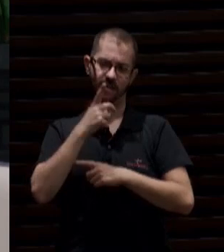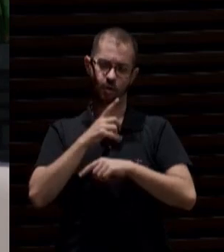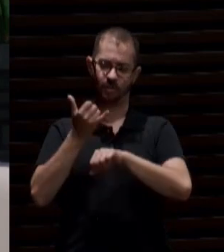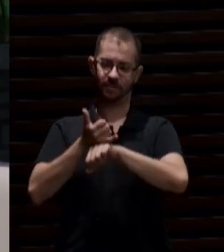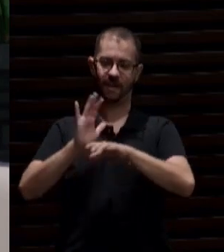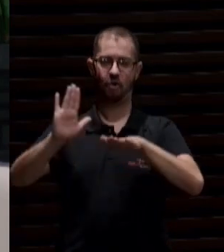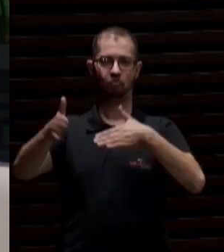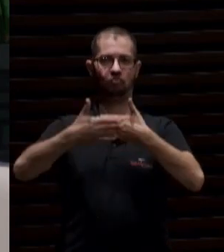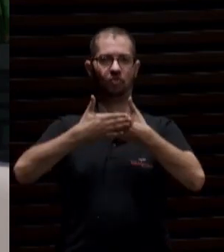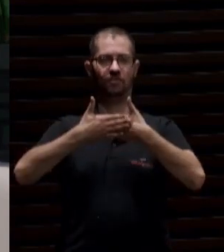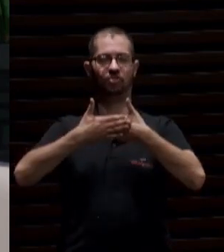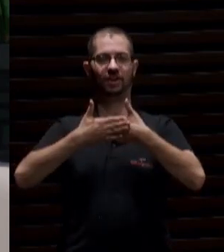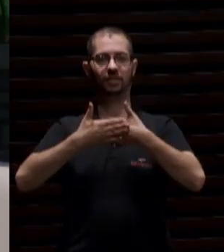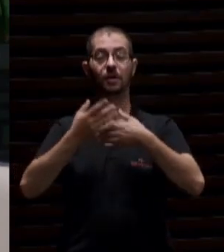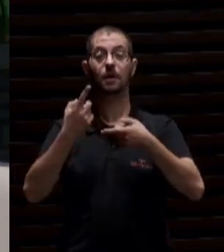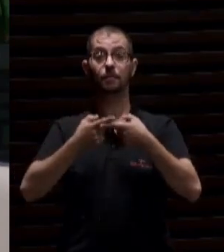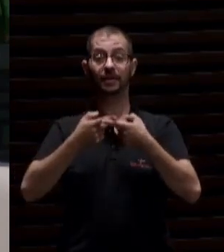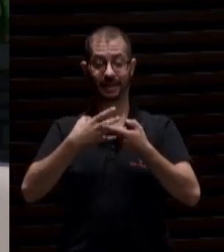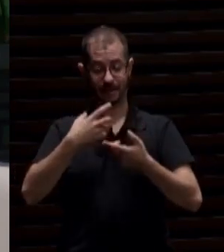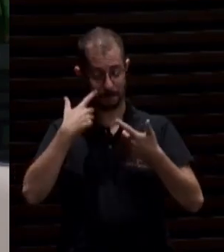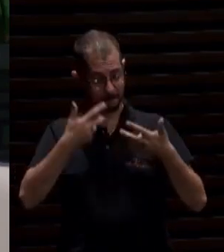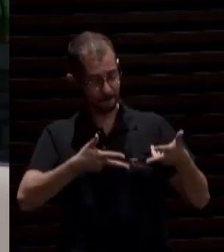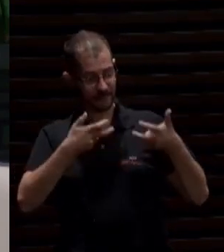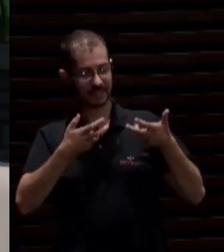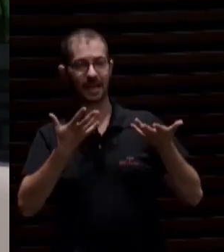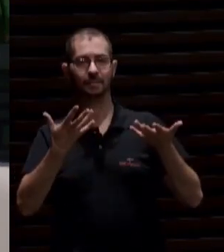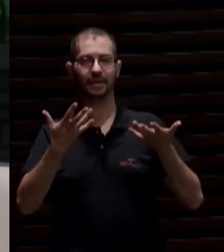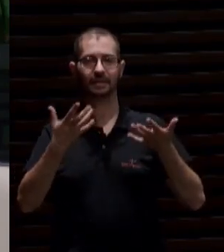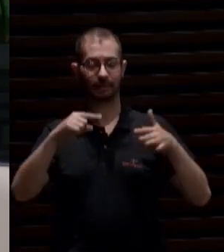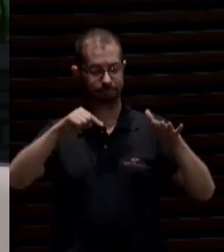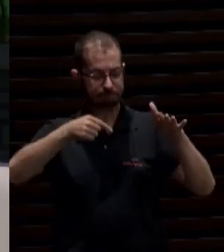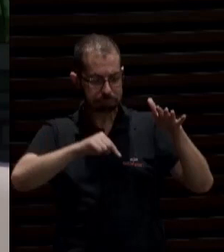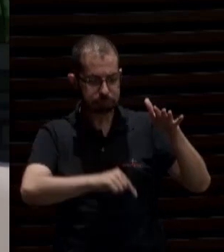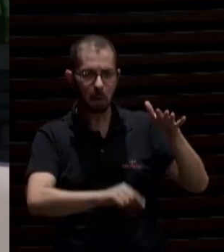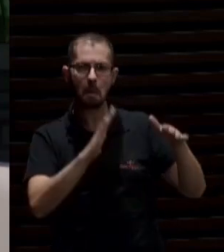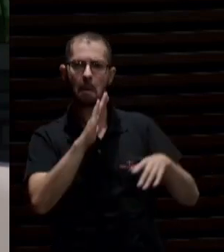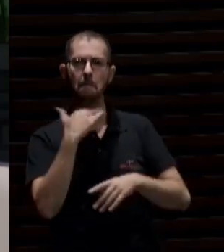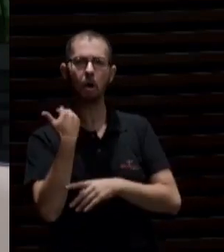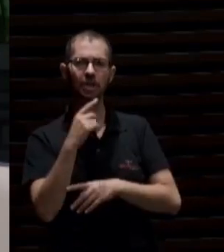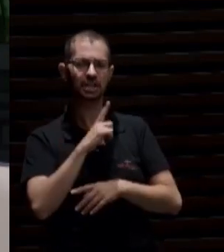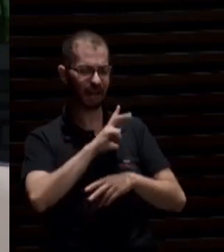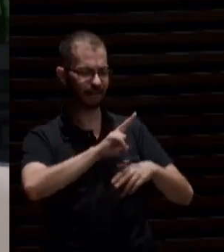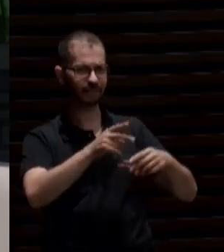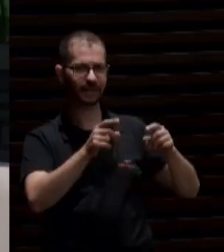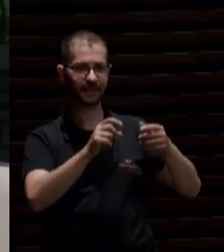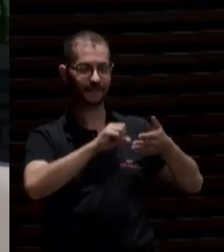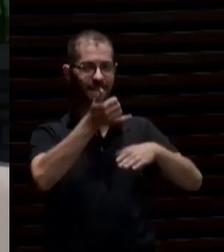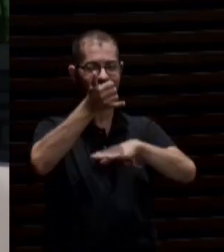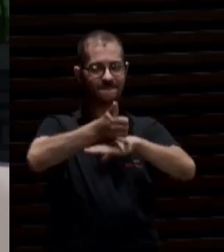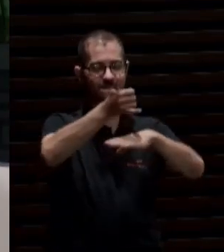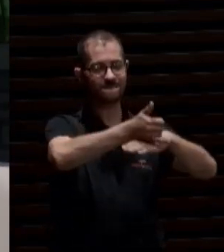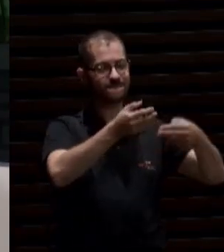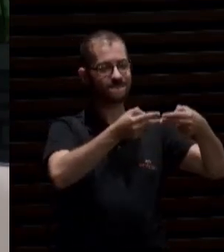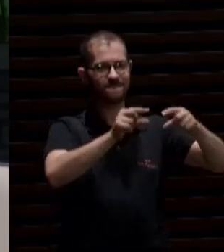mostrando o seu desespero. Ele entende que ele está chegando no Hades e lá existem ferrolhos que nada vai fazer com que ele